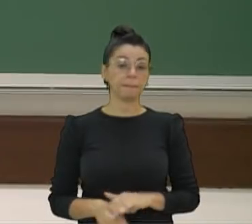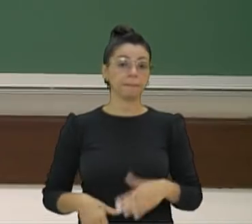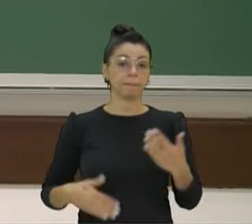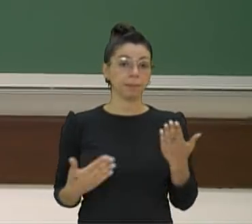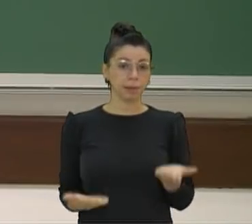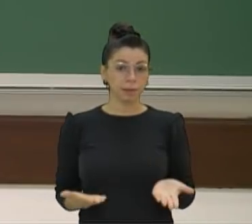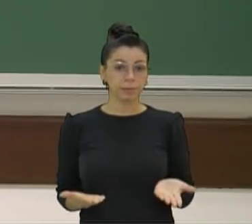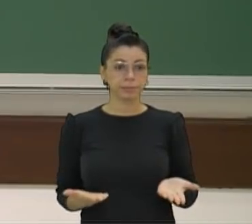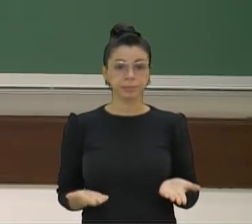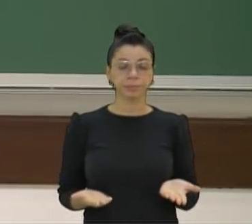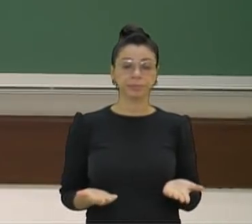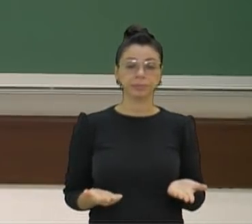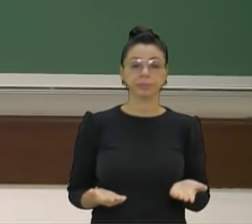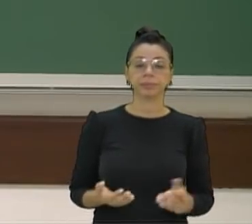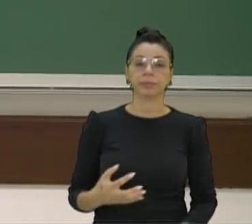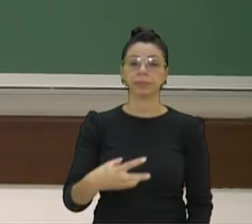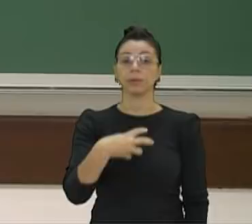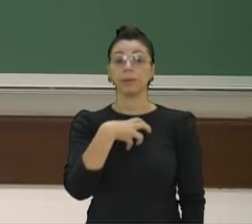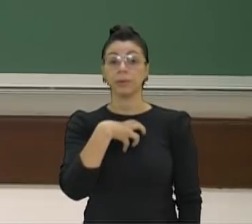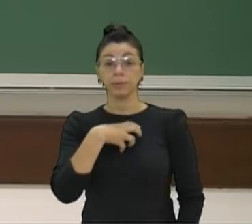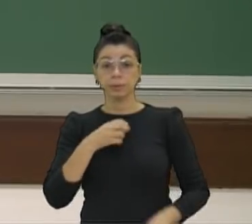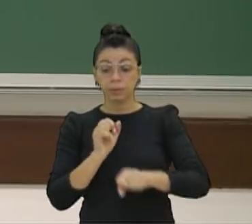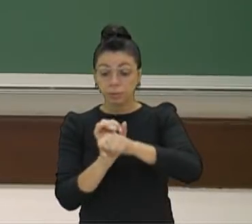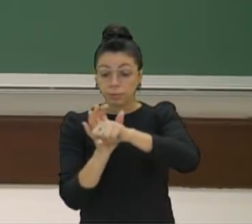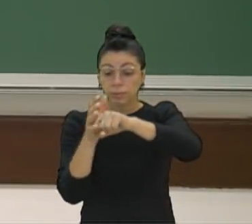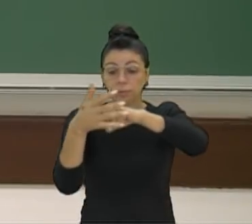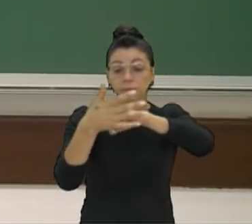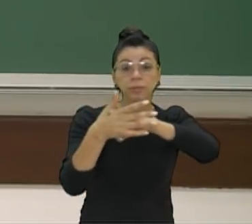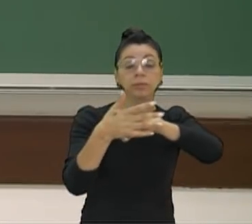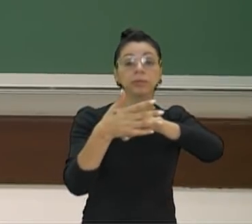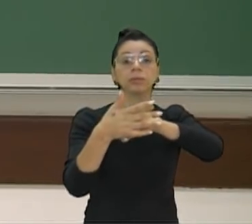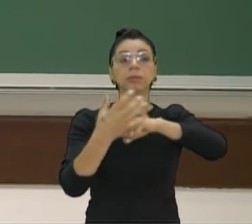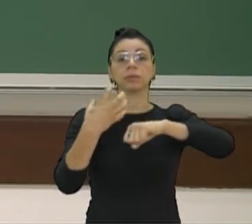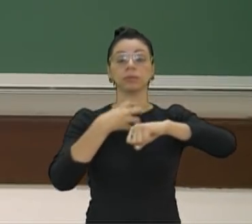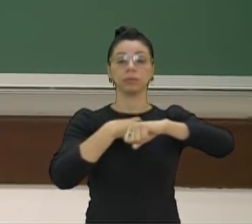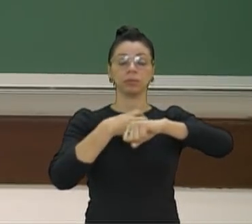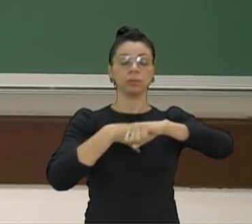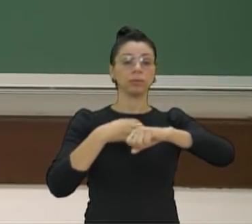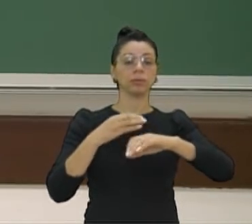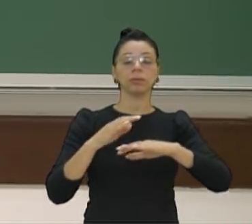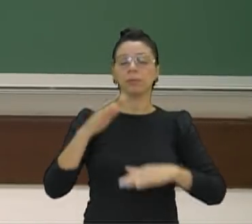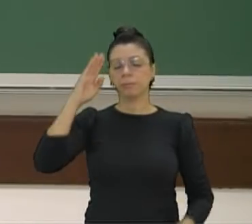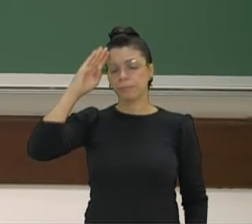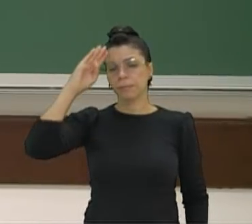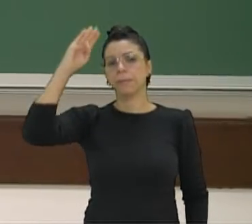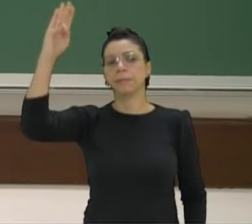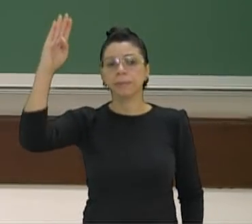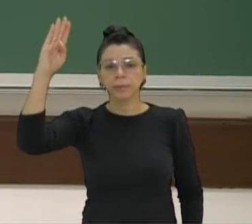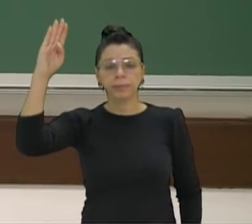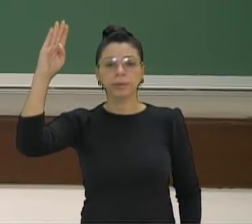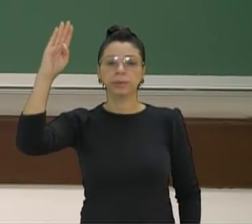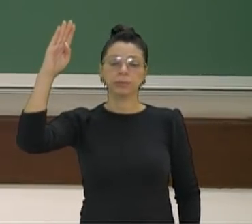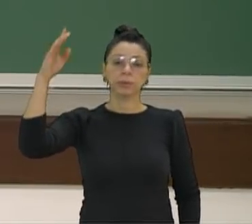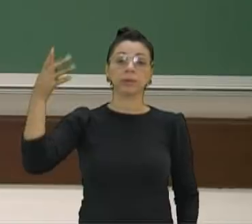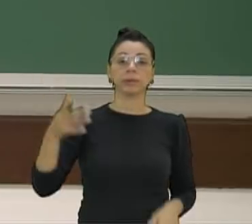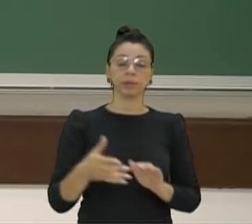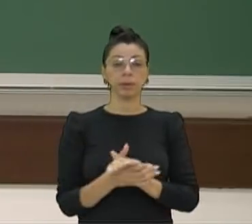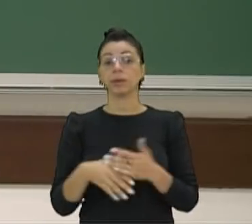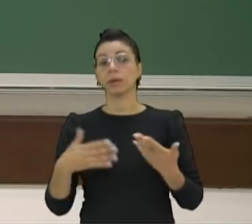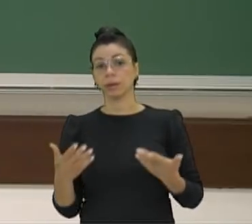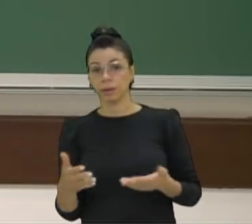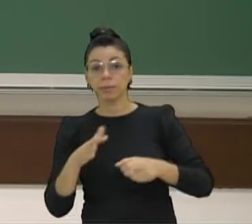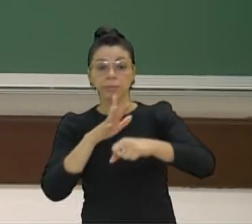Então, os sintomas da Covid, os mais relatados, né? Porque é uma